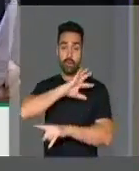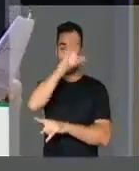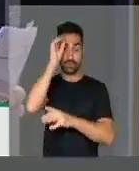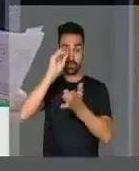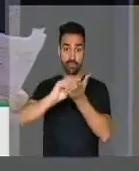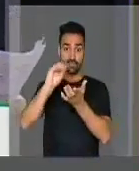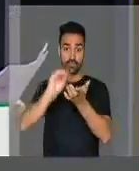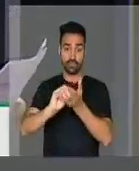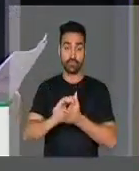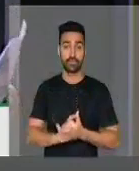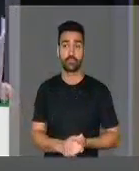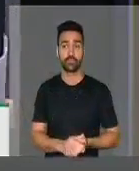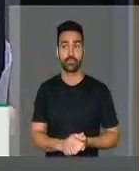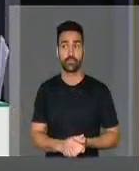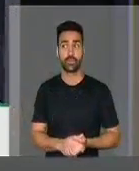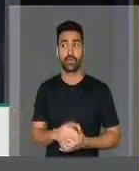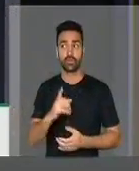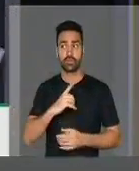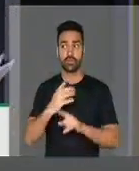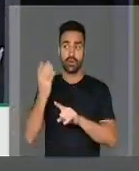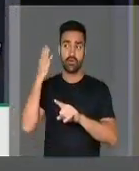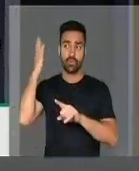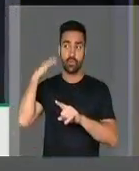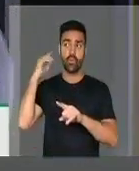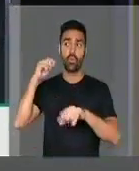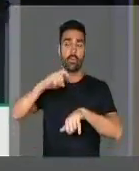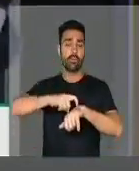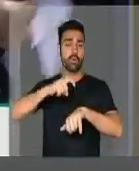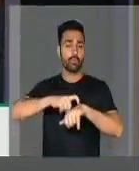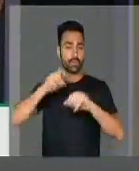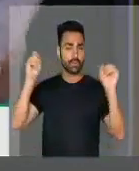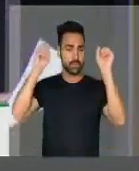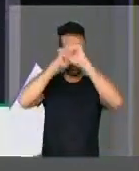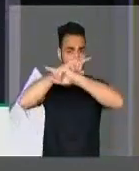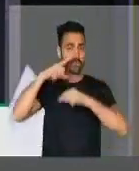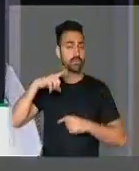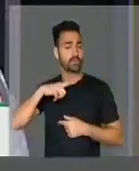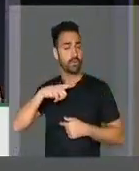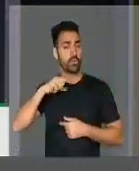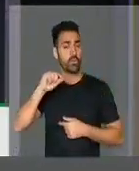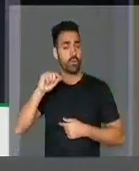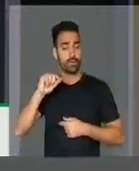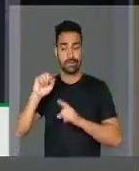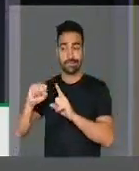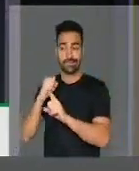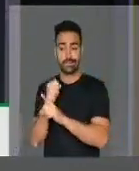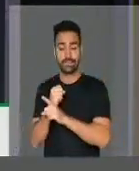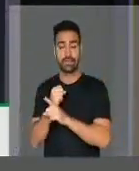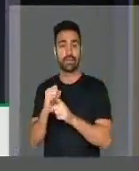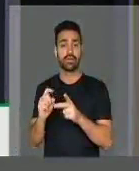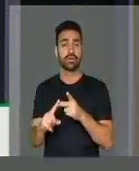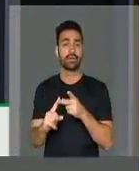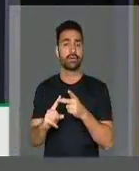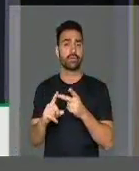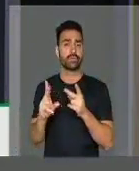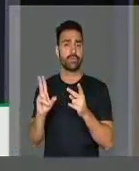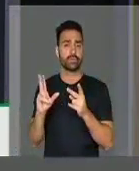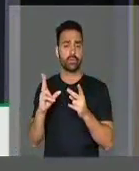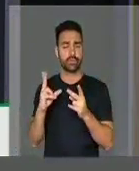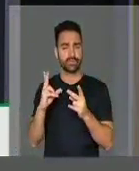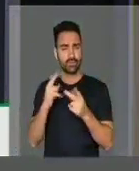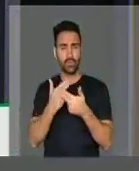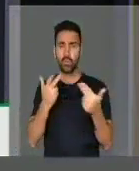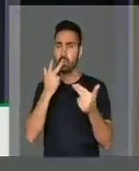dizendo assim, nós vivemos momentos difíceis, com manifestações sociais de perversidade. Eu